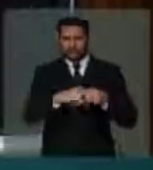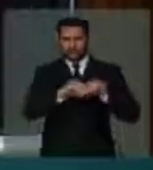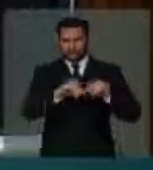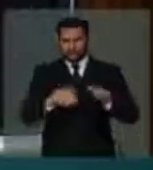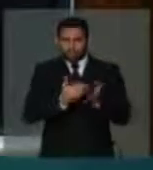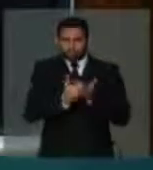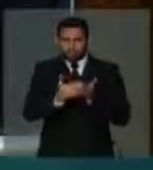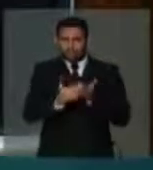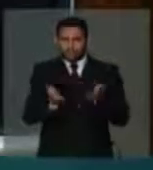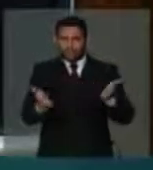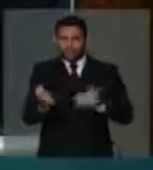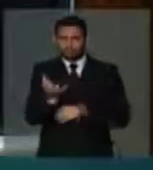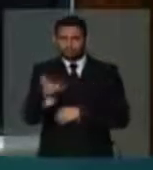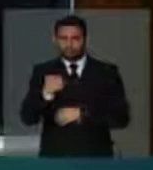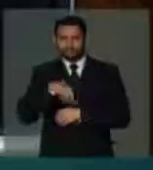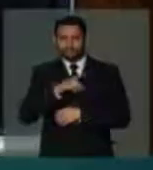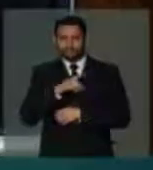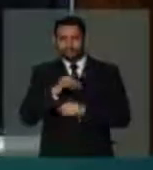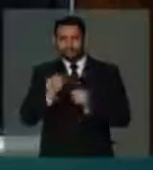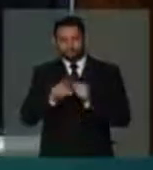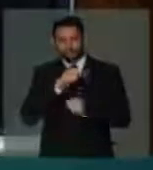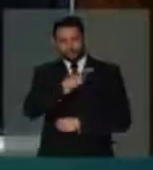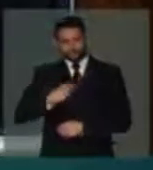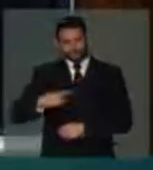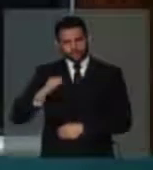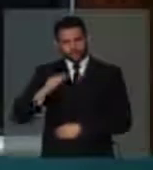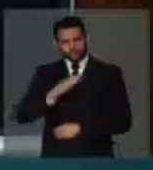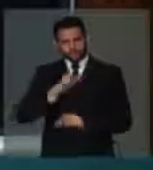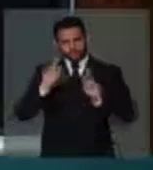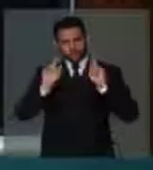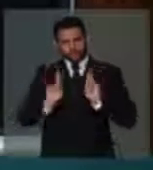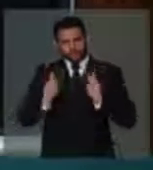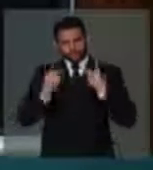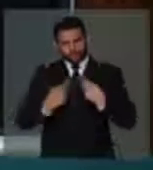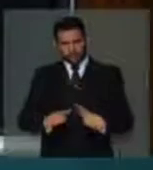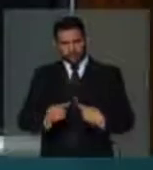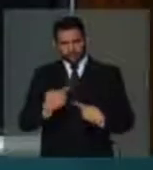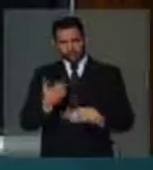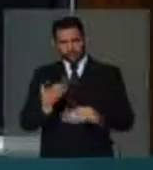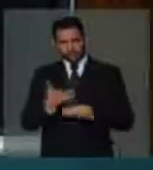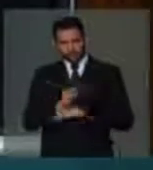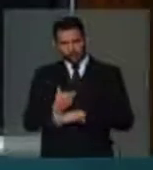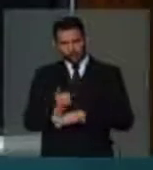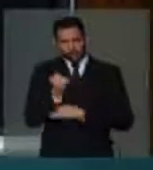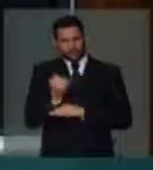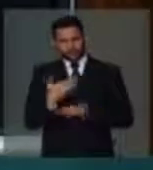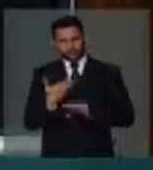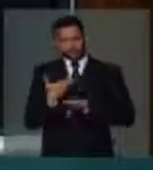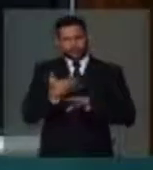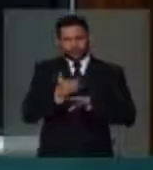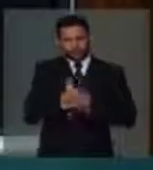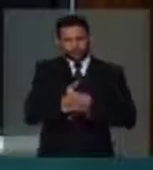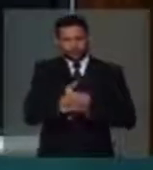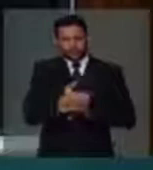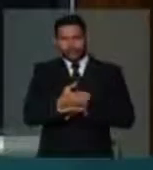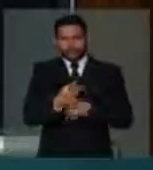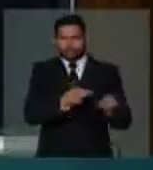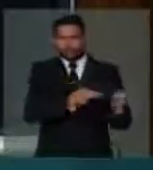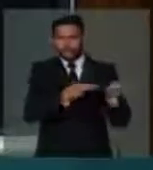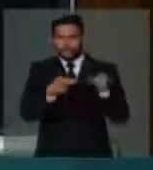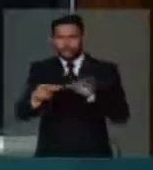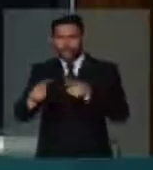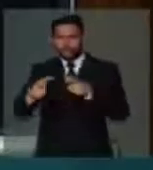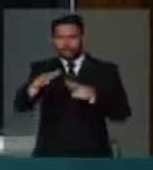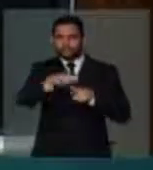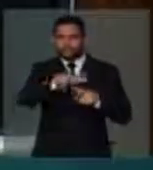terras originárias. E como presidente da Comissão de Direitos Humanos, eu tive a oportunidade de visitar estas áreas de